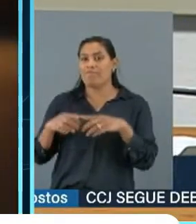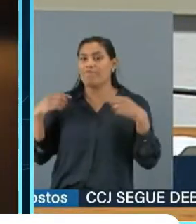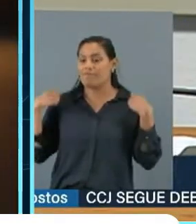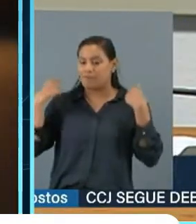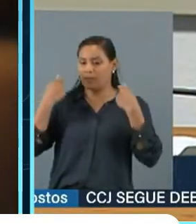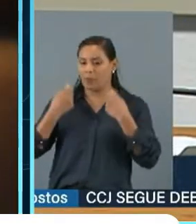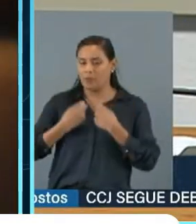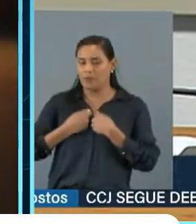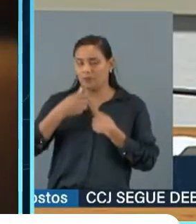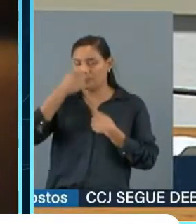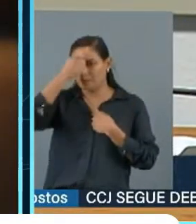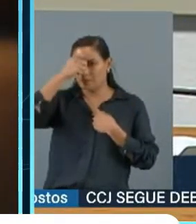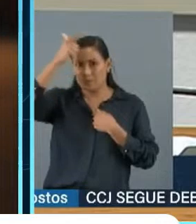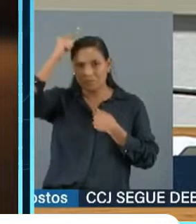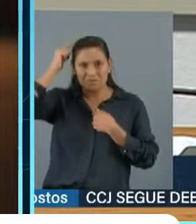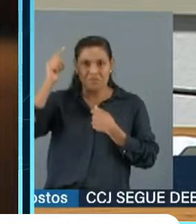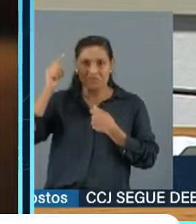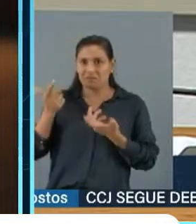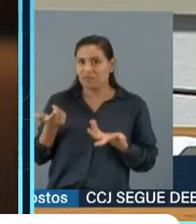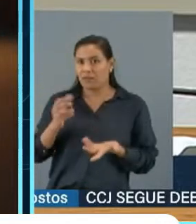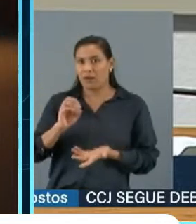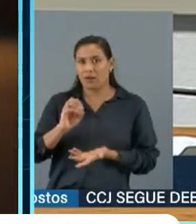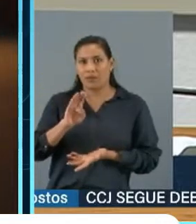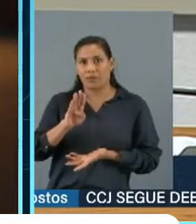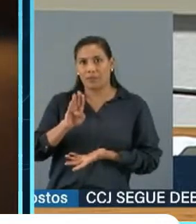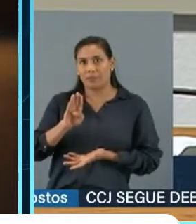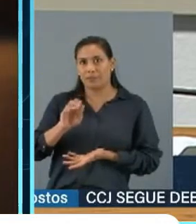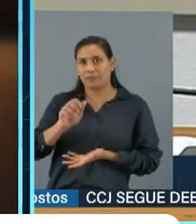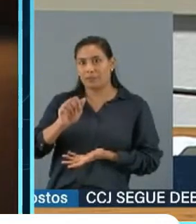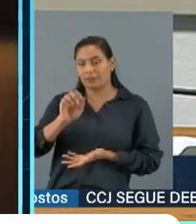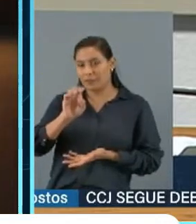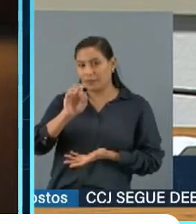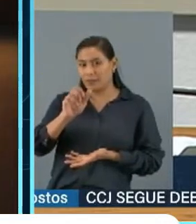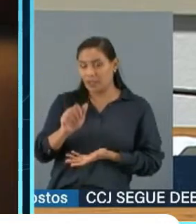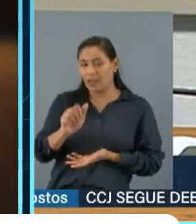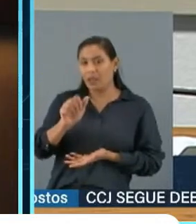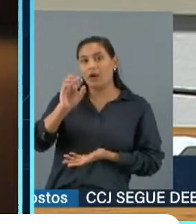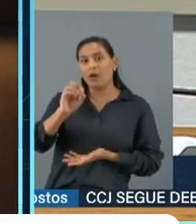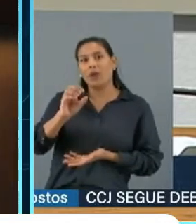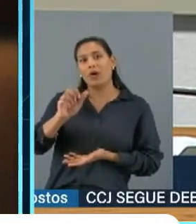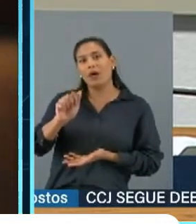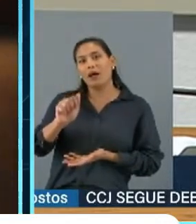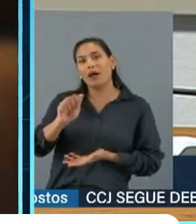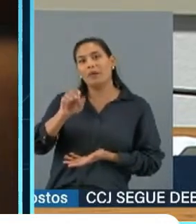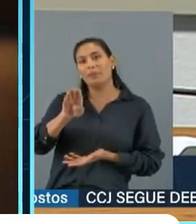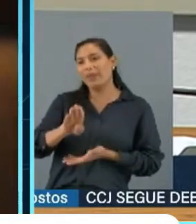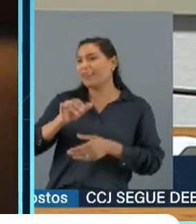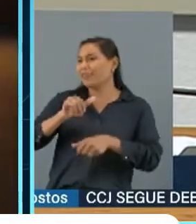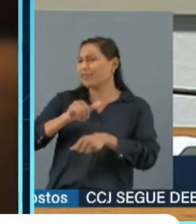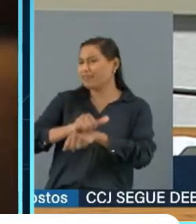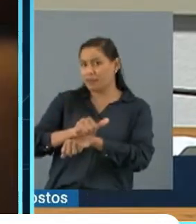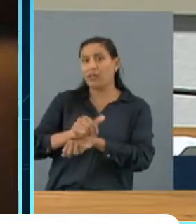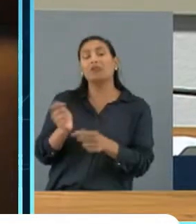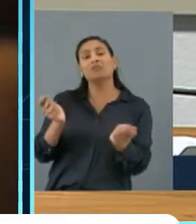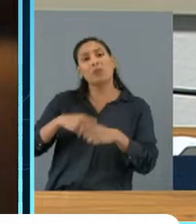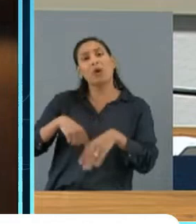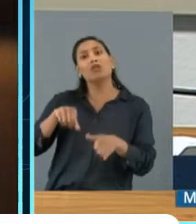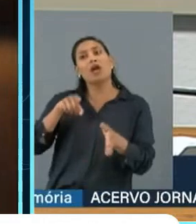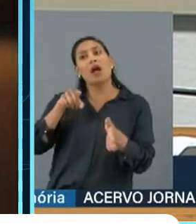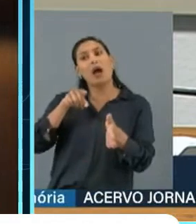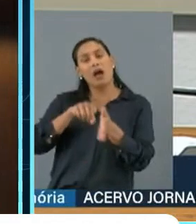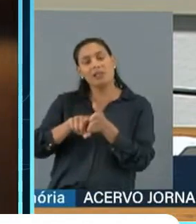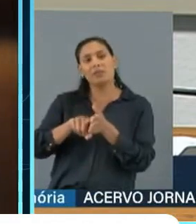entender que essa pauta do impeachment é uma pauta muito importante da sociedade brasileira e eles não têm como fugir.